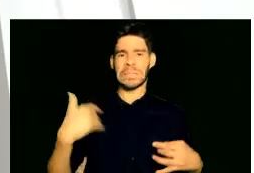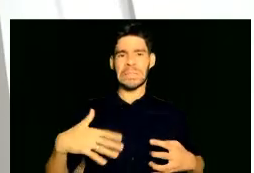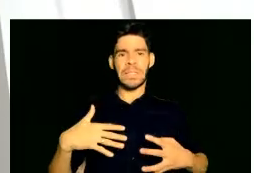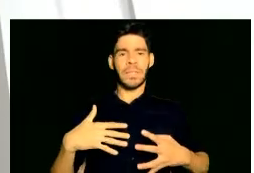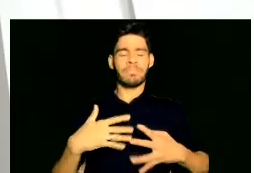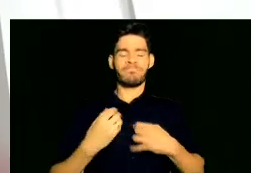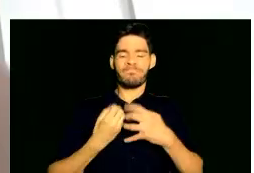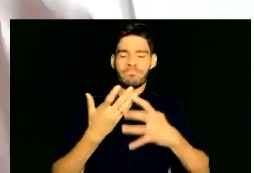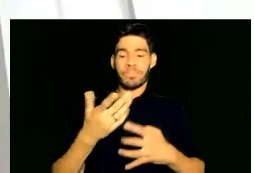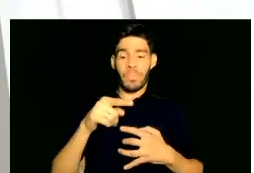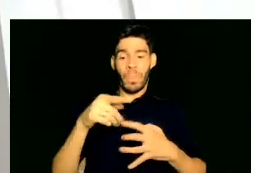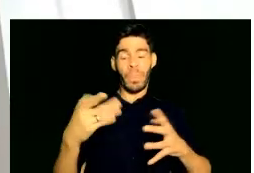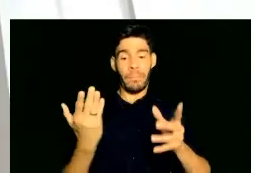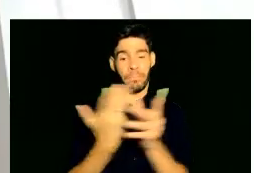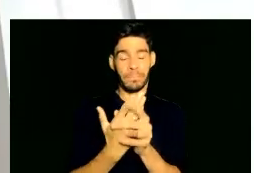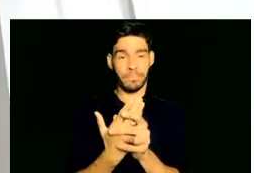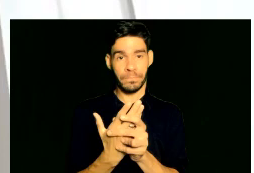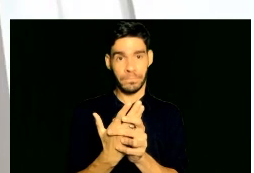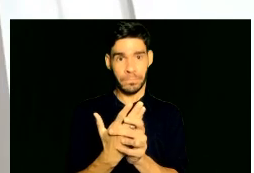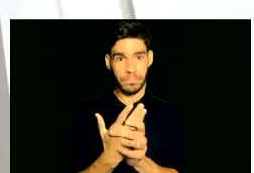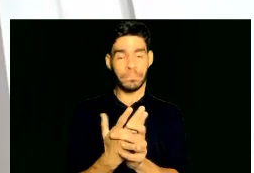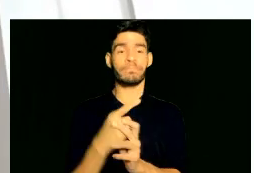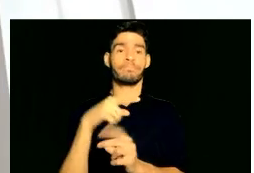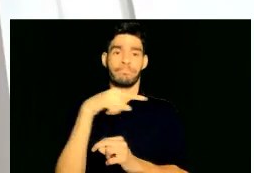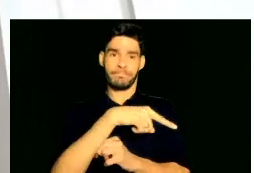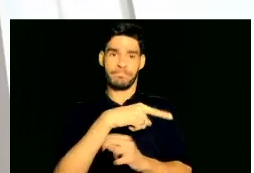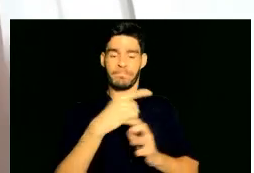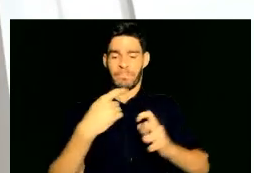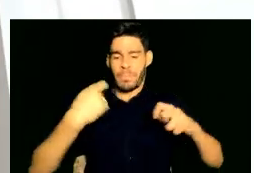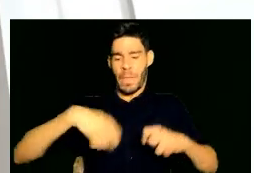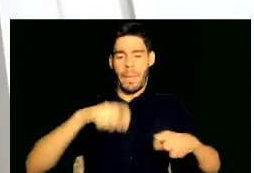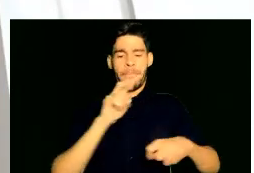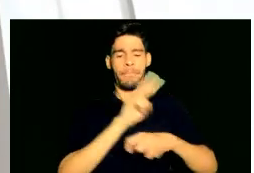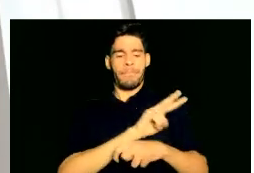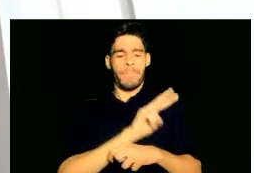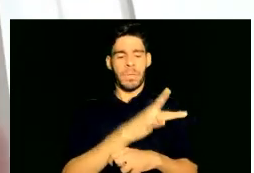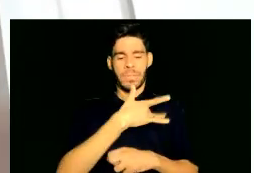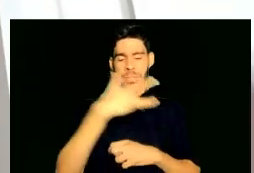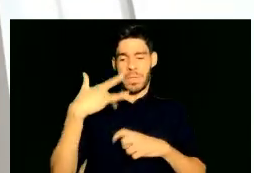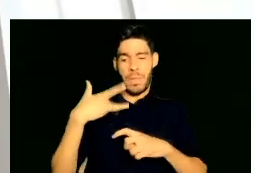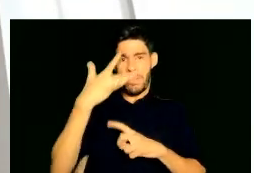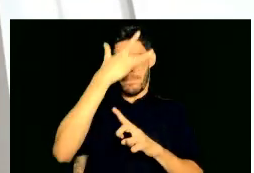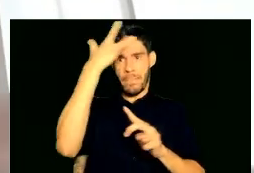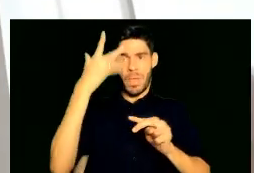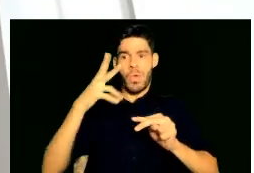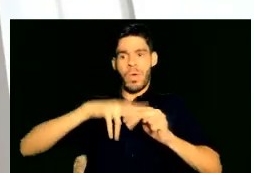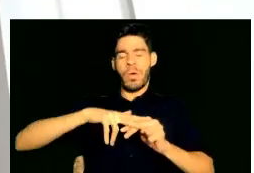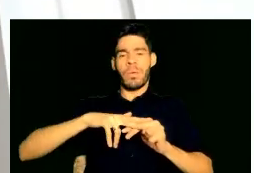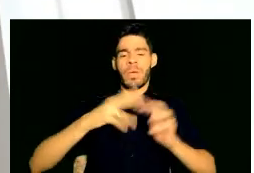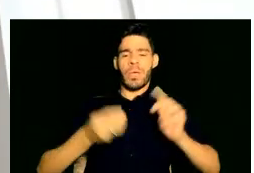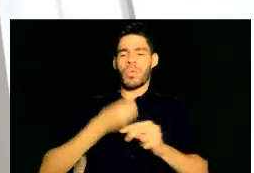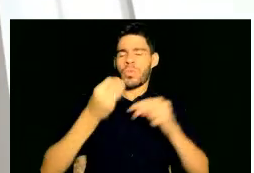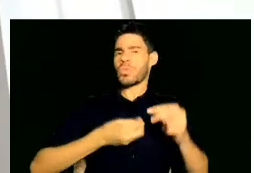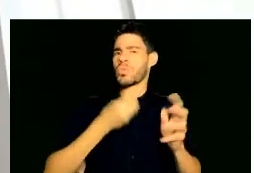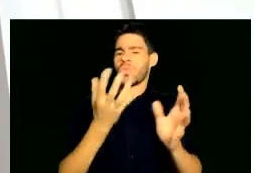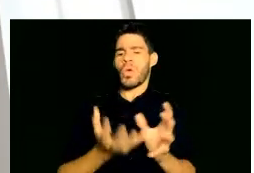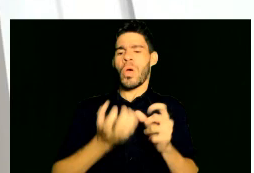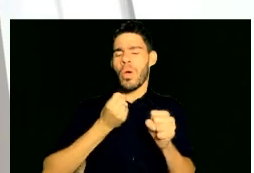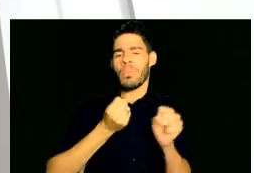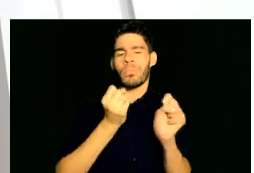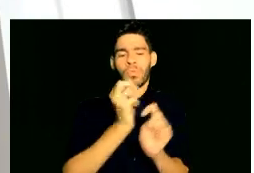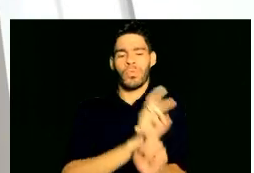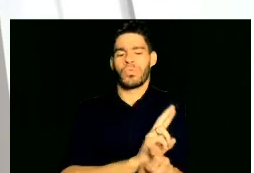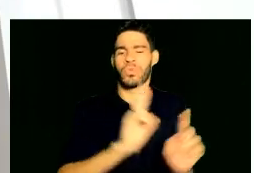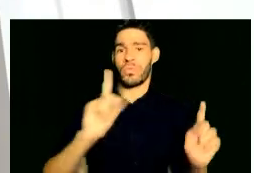quase absoluto para determinar a concessão da ação. Enquanto isso, demandas pela proteção da saúde das pessoas presas são